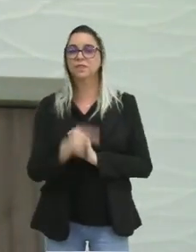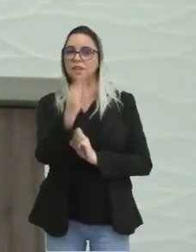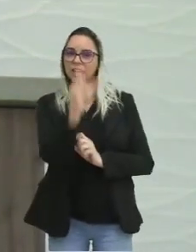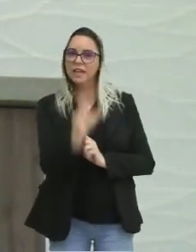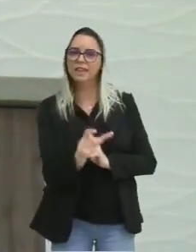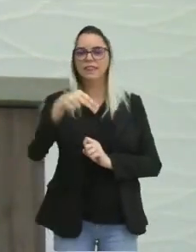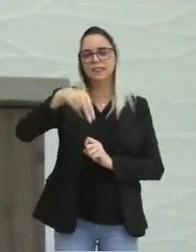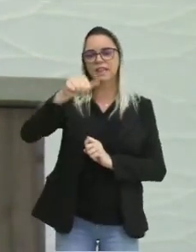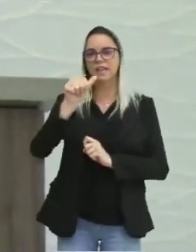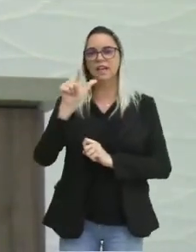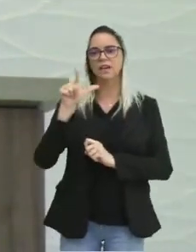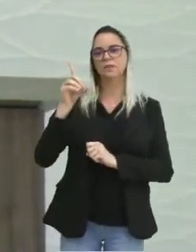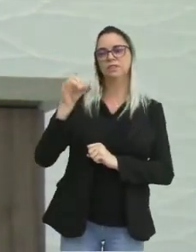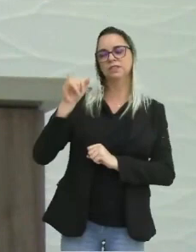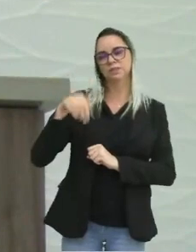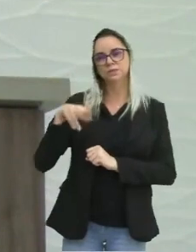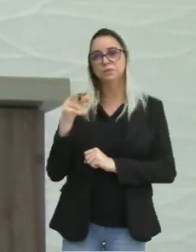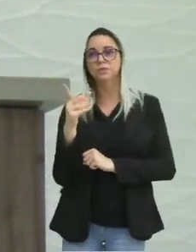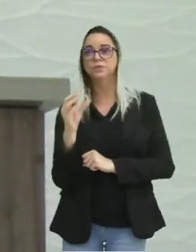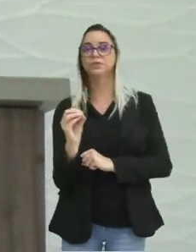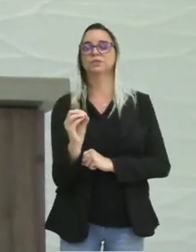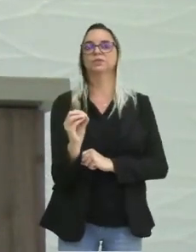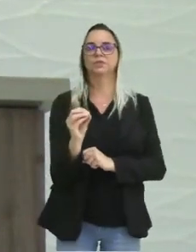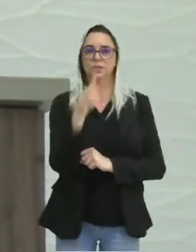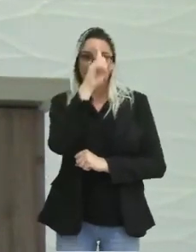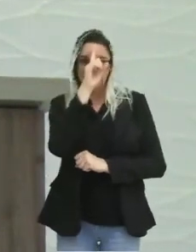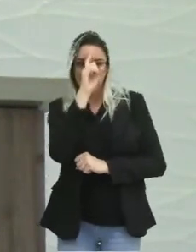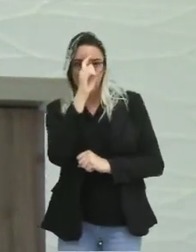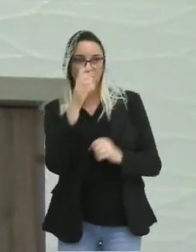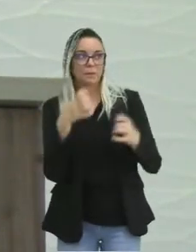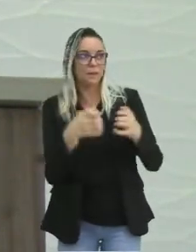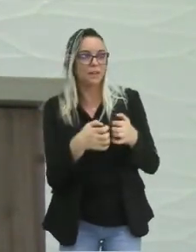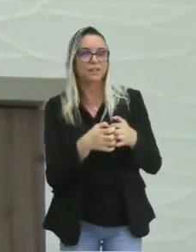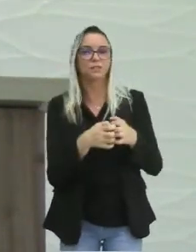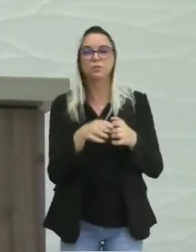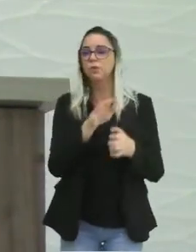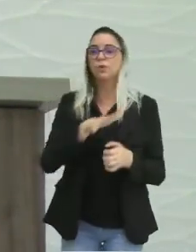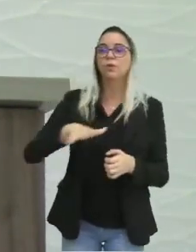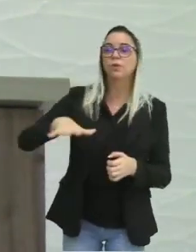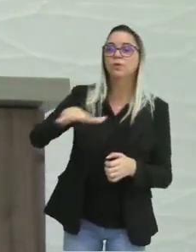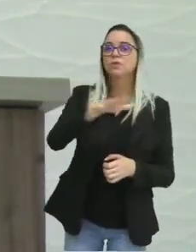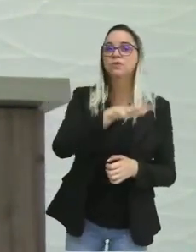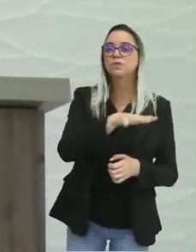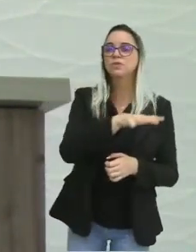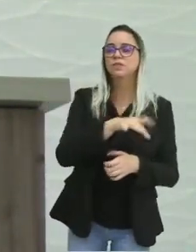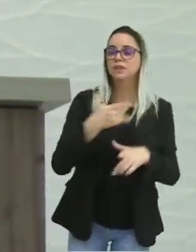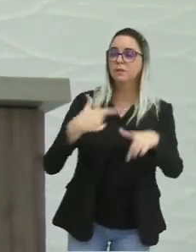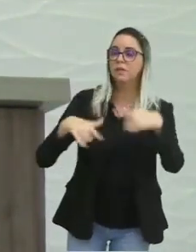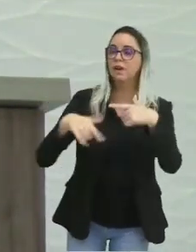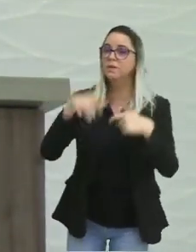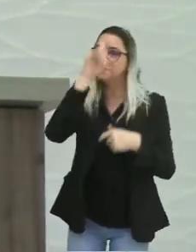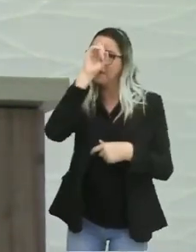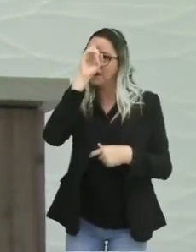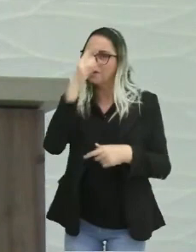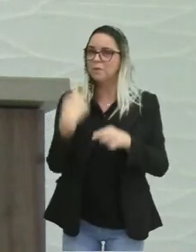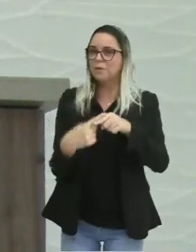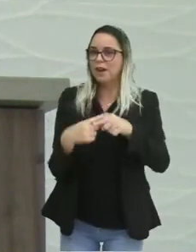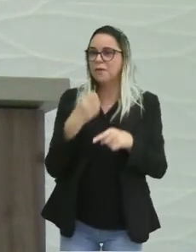Enaldinho, que fica à frente do hospital, e todos que fazem o hospital, por atender tão bem as